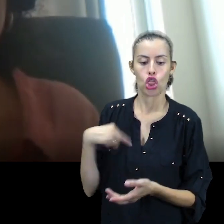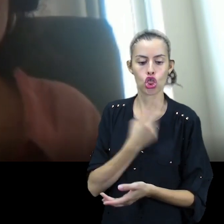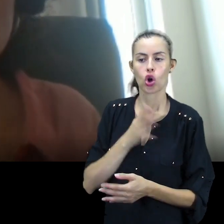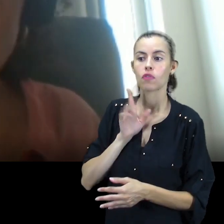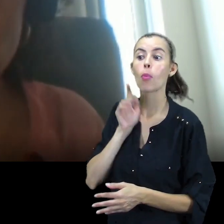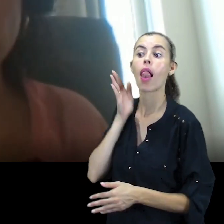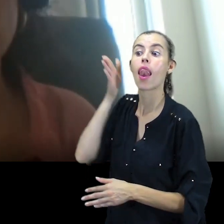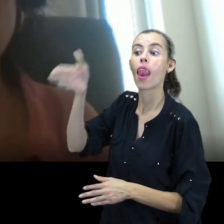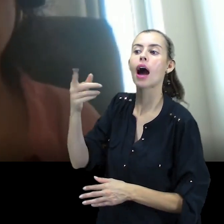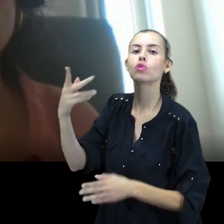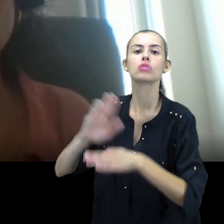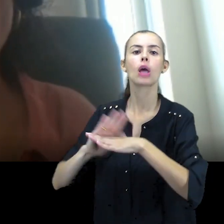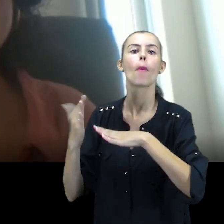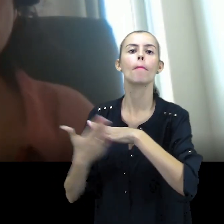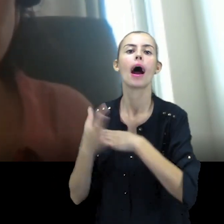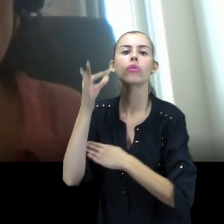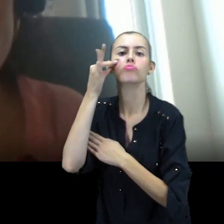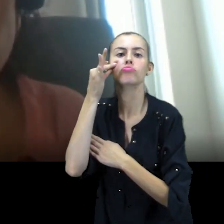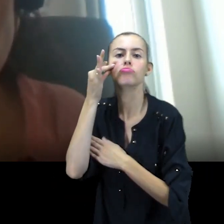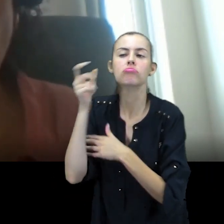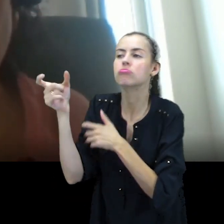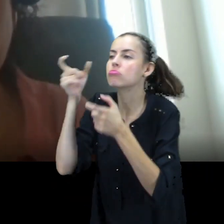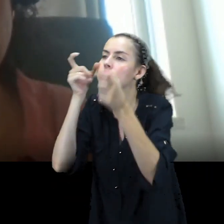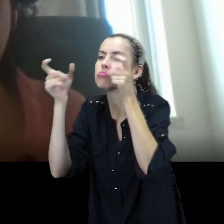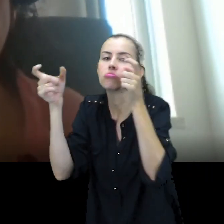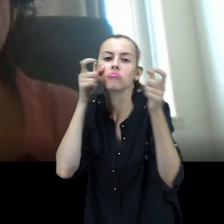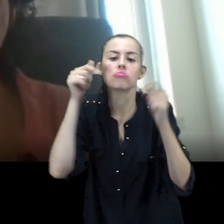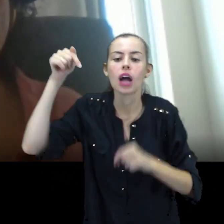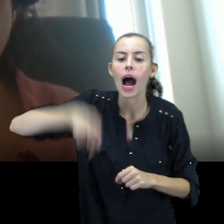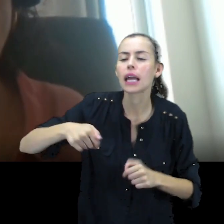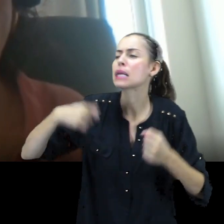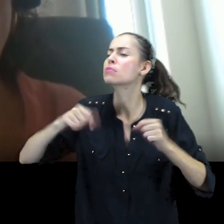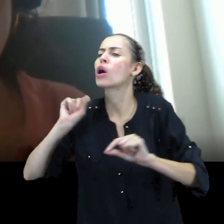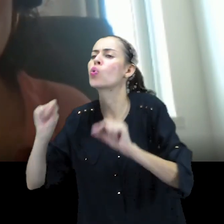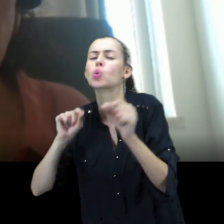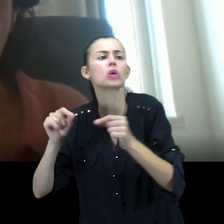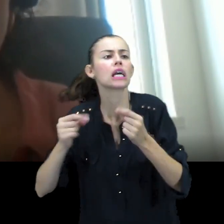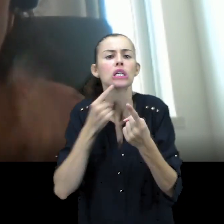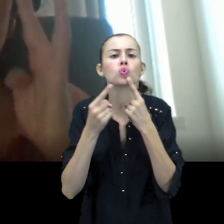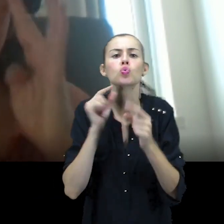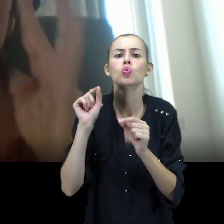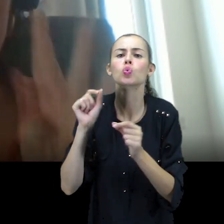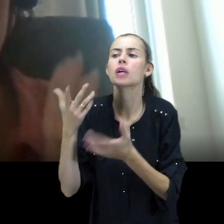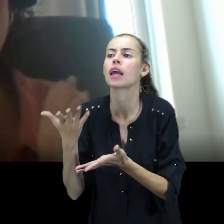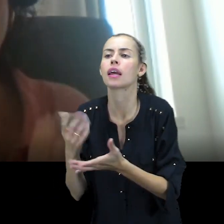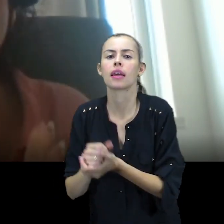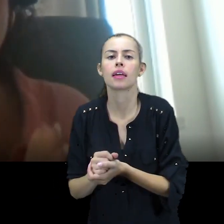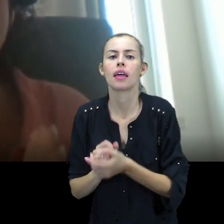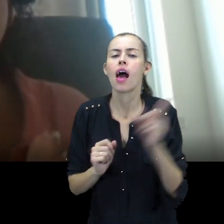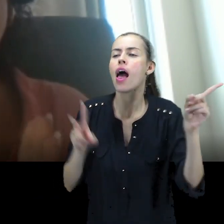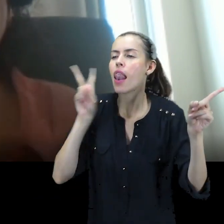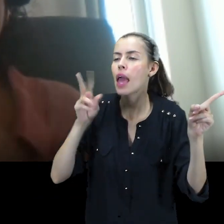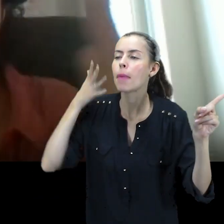você trazer interdisciplinaridade, você fazer a discussão de formação cidadã, porque você não está olhando um problema de